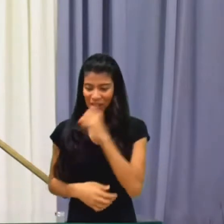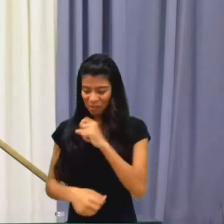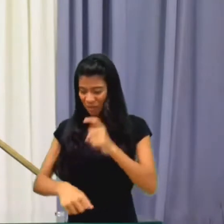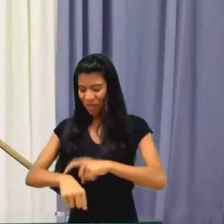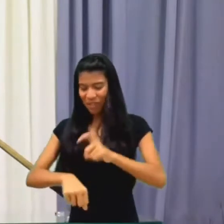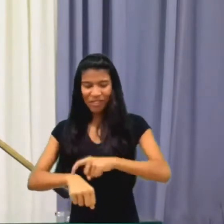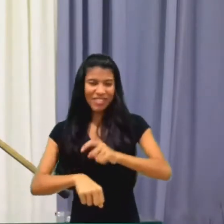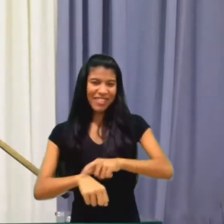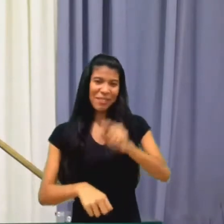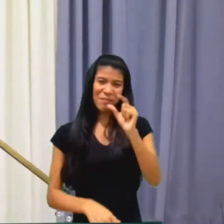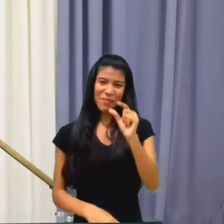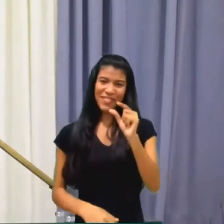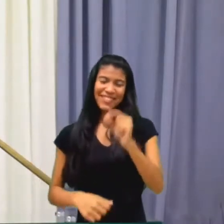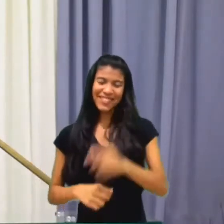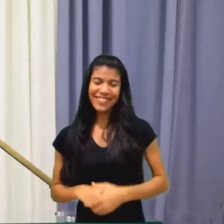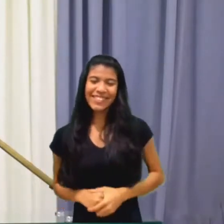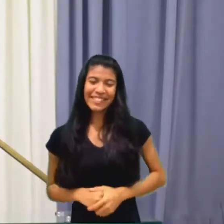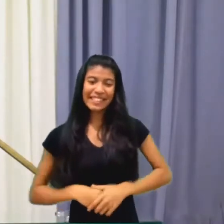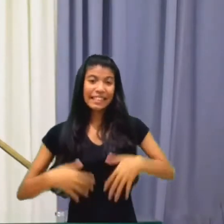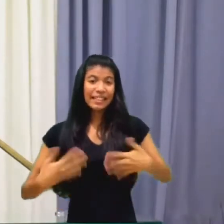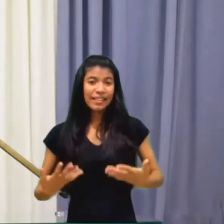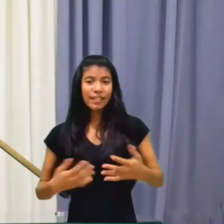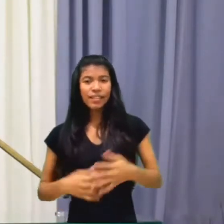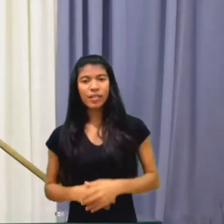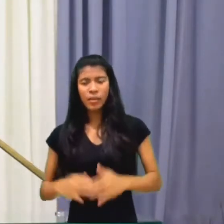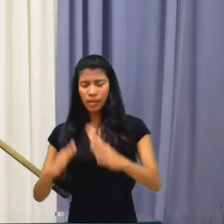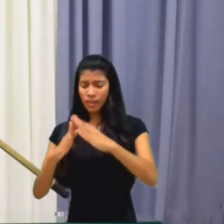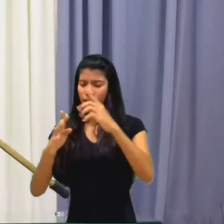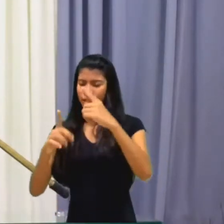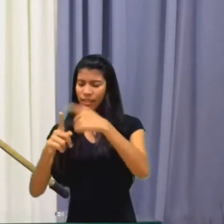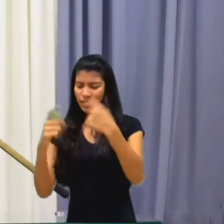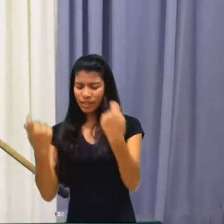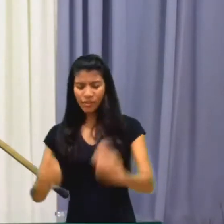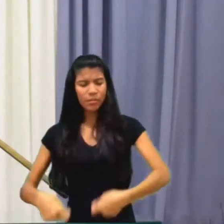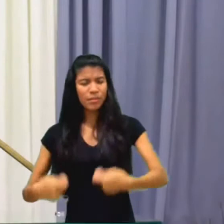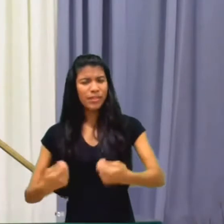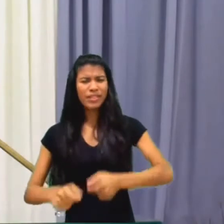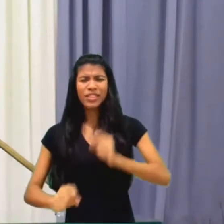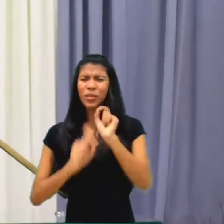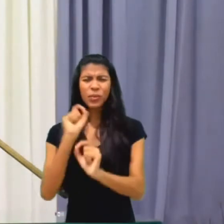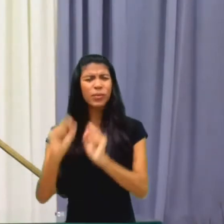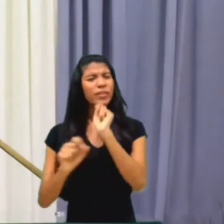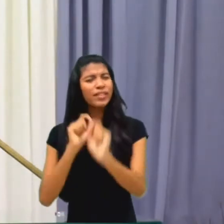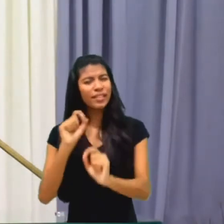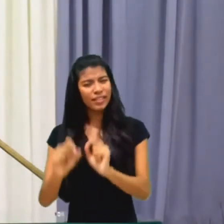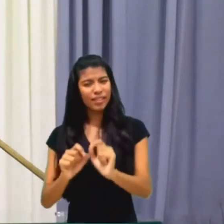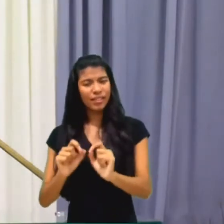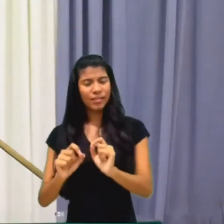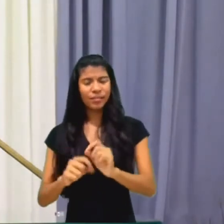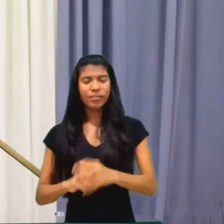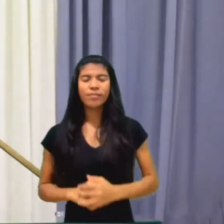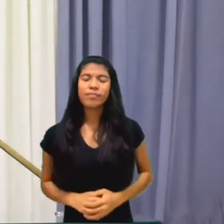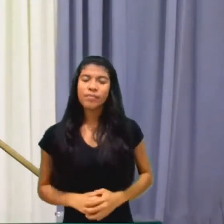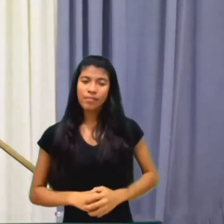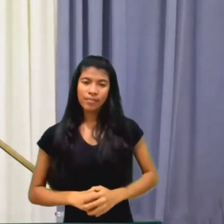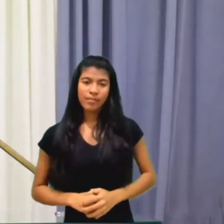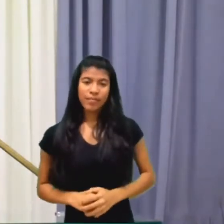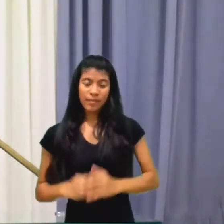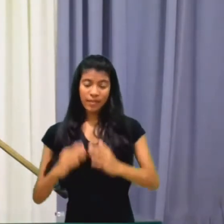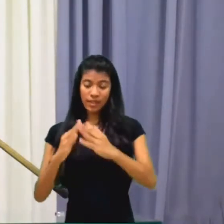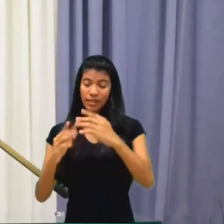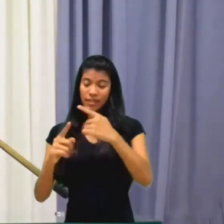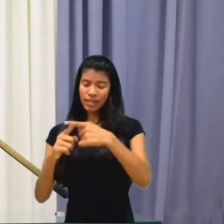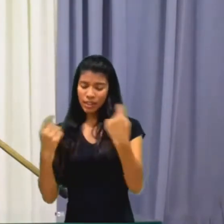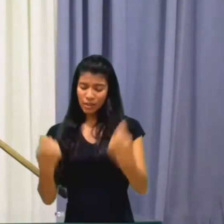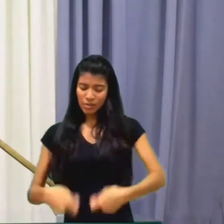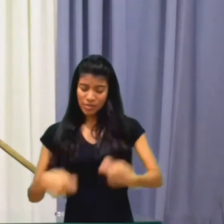tempo, não é? Então, do que a igreja necessita hoje? A igreja necessita hoje de voltar a